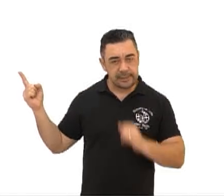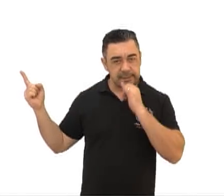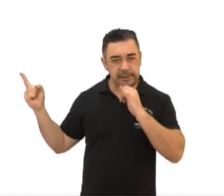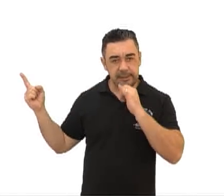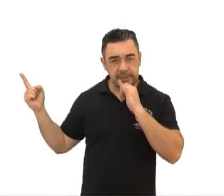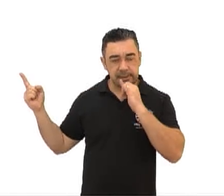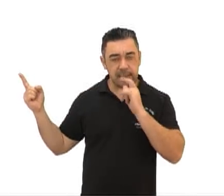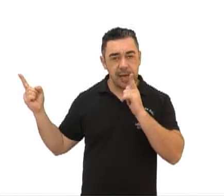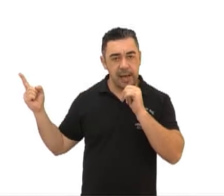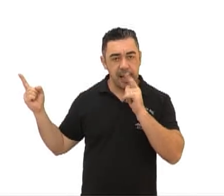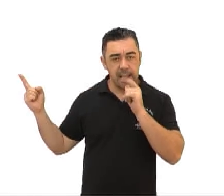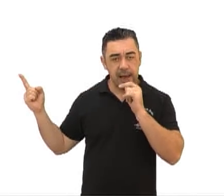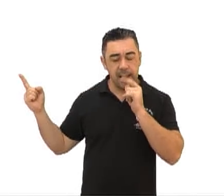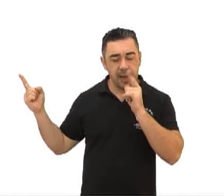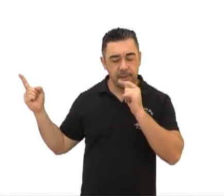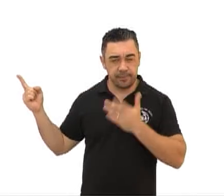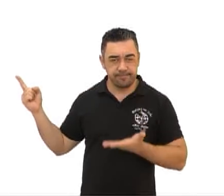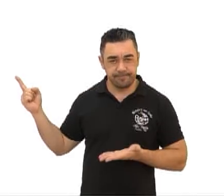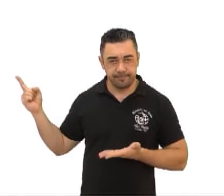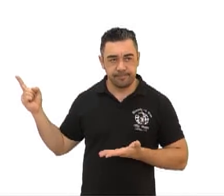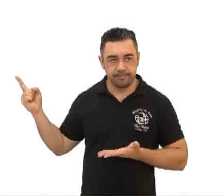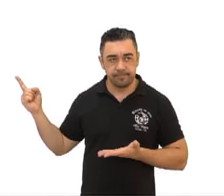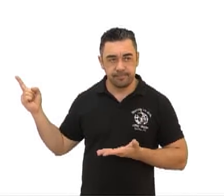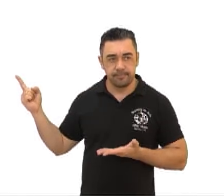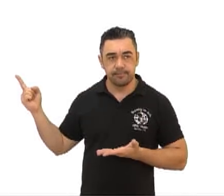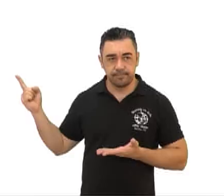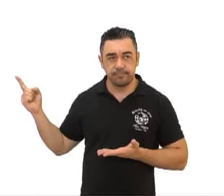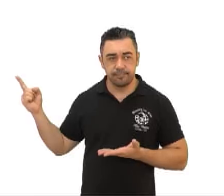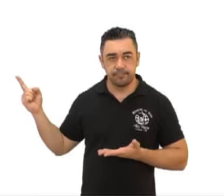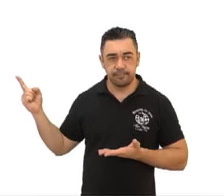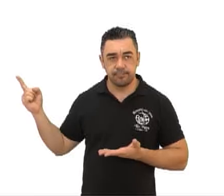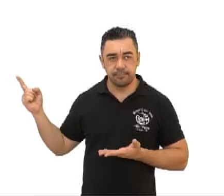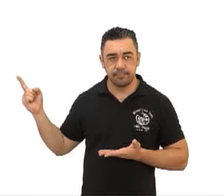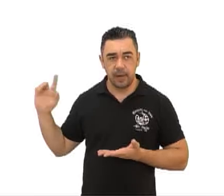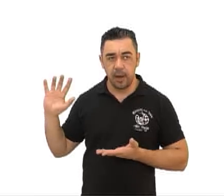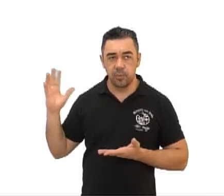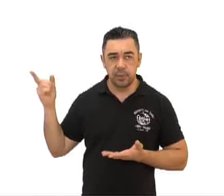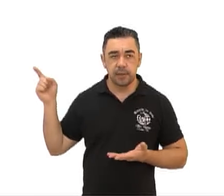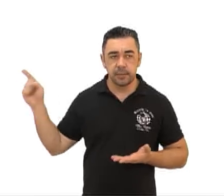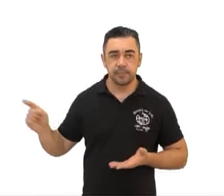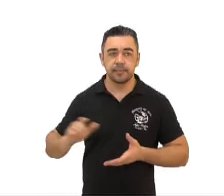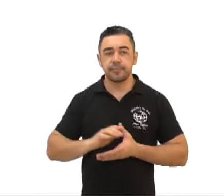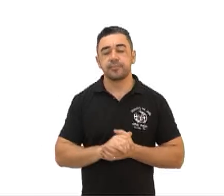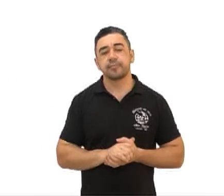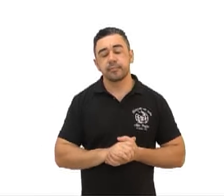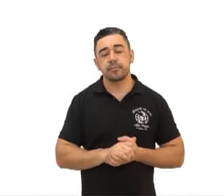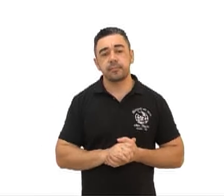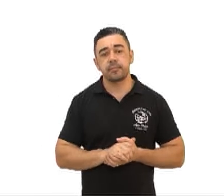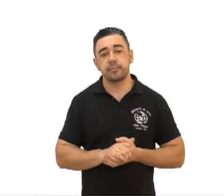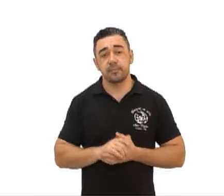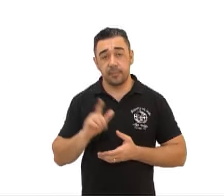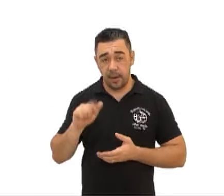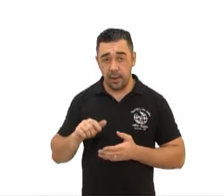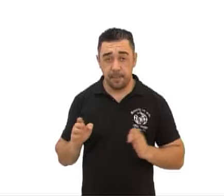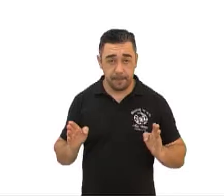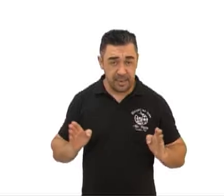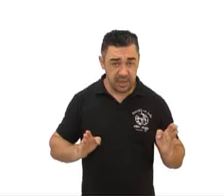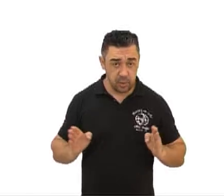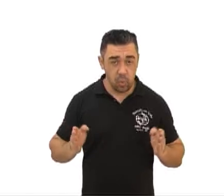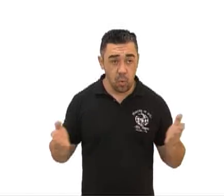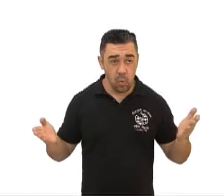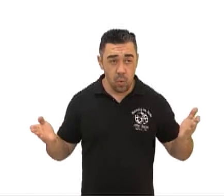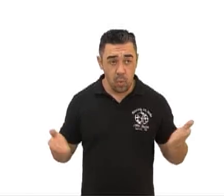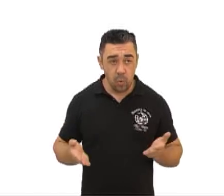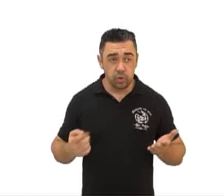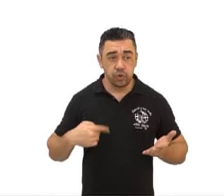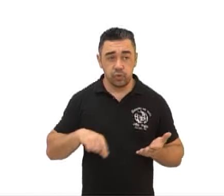exemplo de irrigação, para vocês verem como ela acontece. E numa época como hoje, que nós